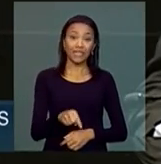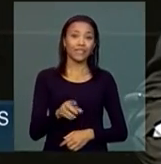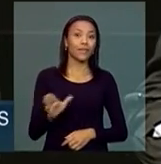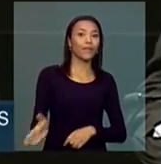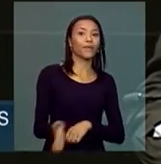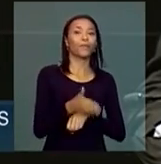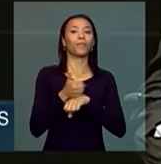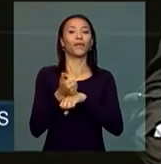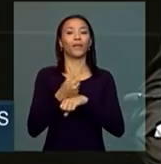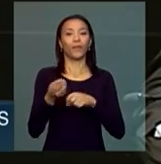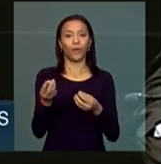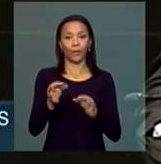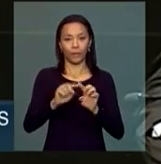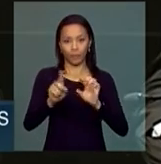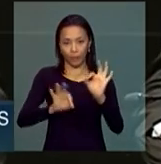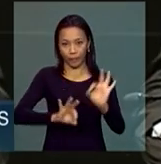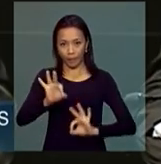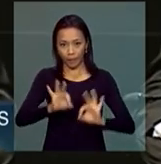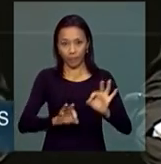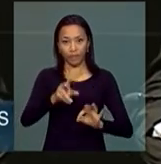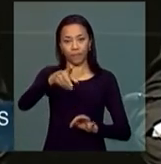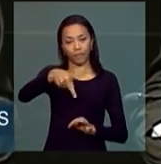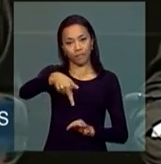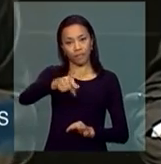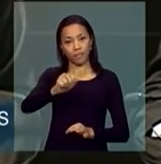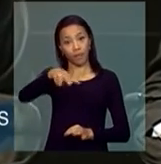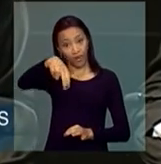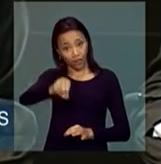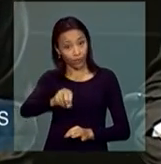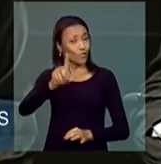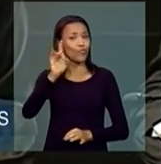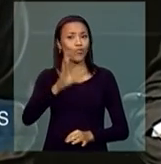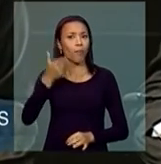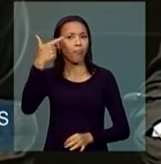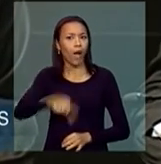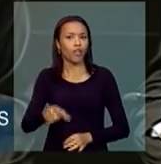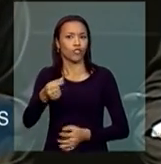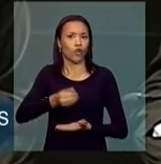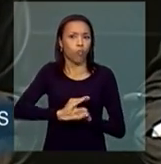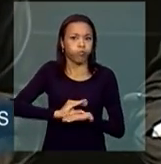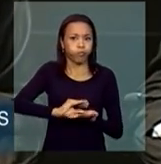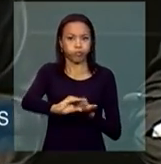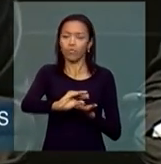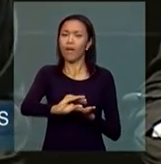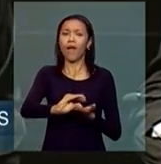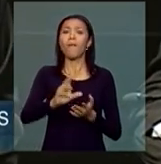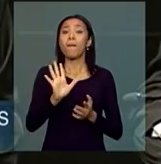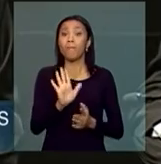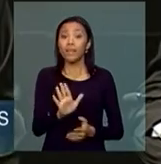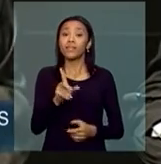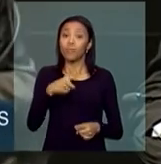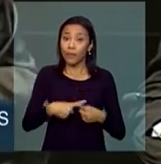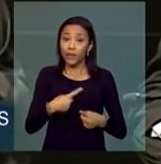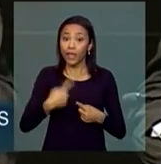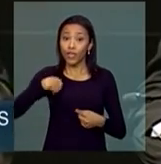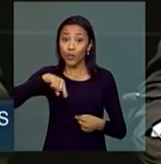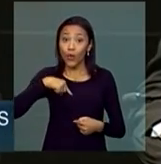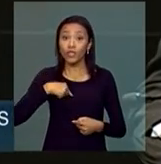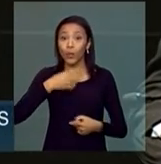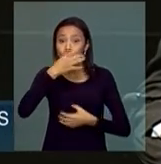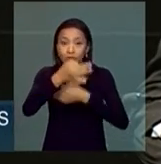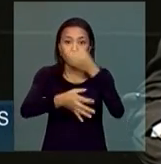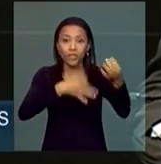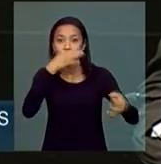plano safra que nós temos. Não só porque nós estamos colocando mais recursos, mas eu acho que porque é um plano safra que nós construímos também